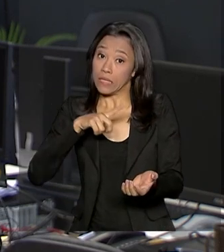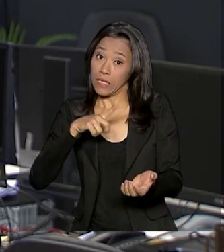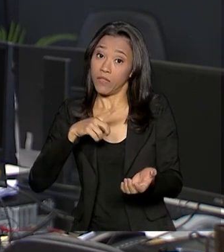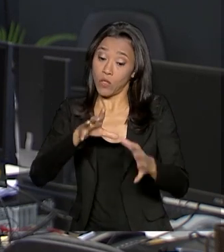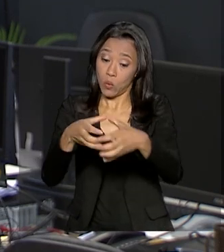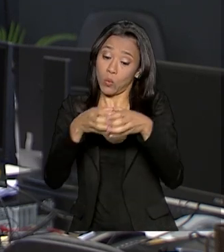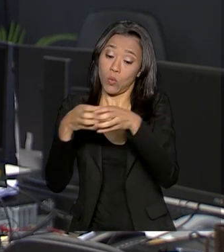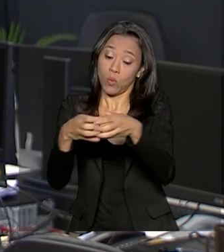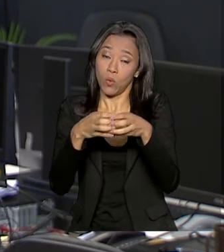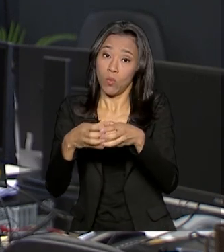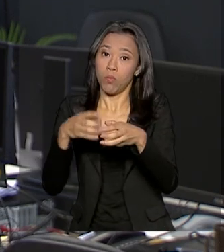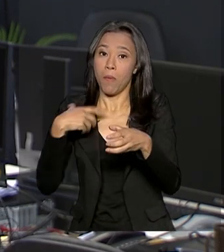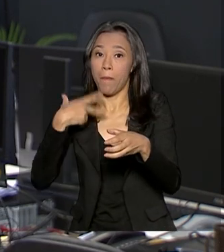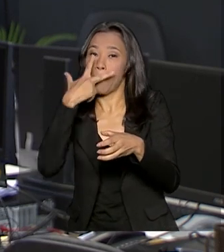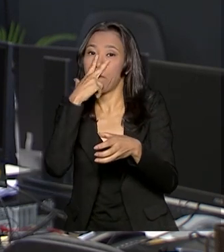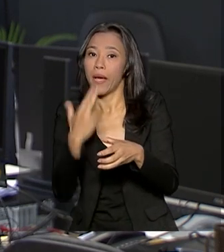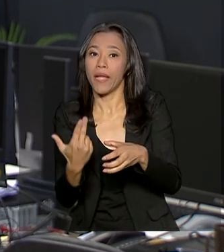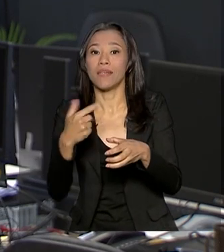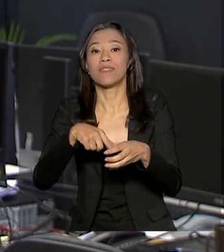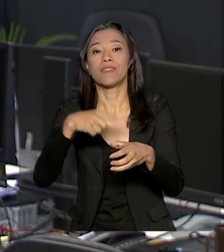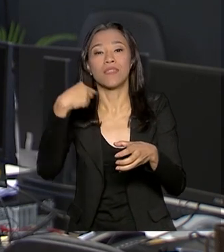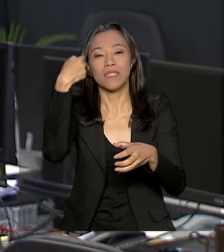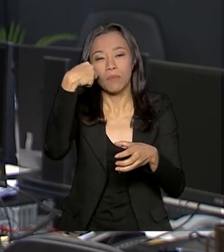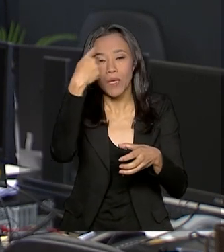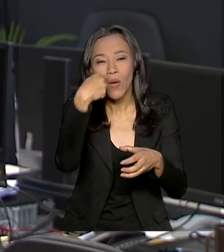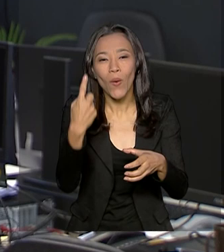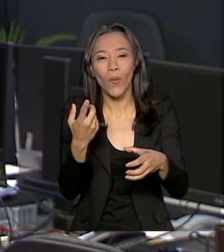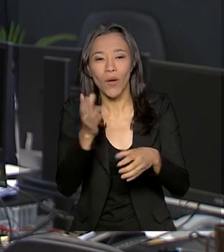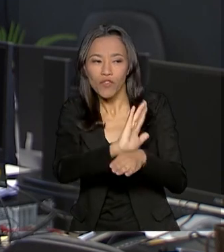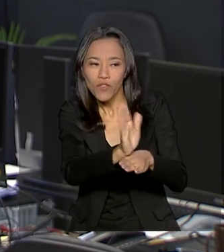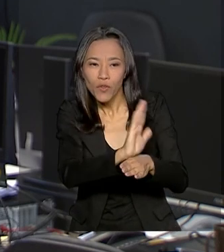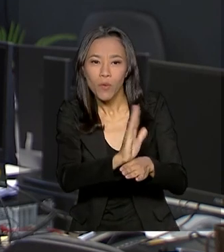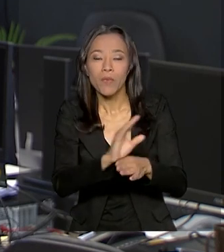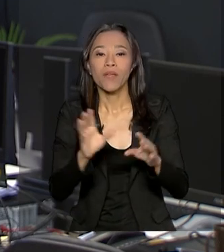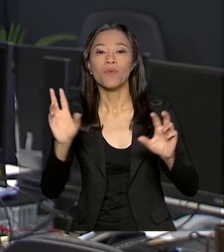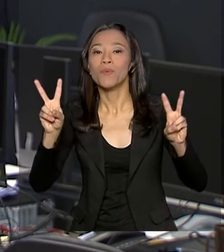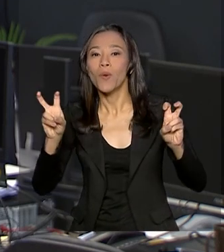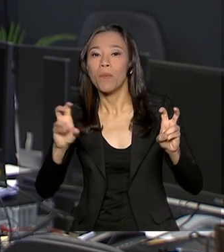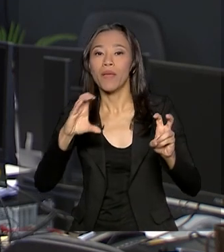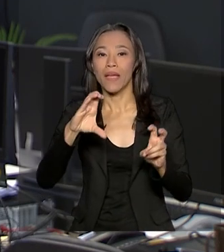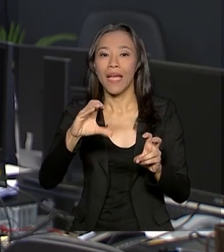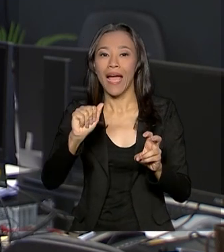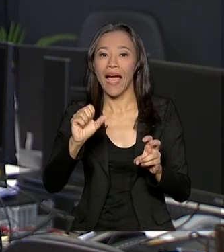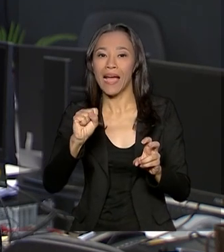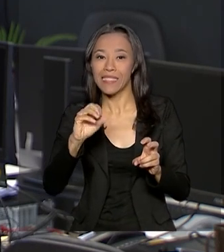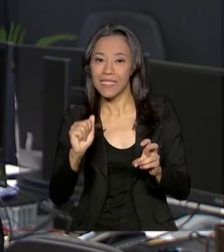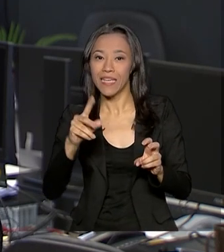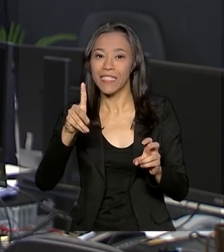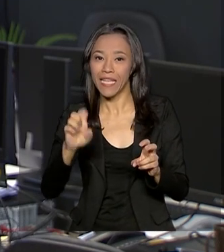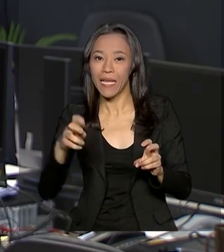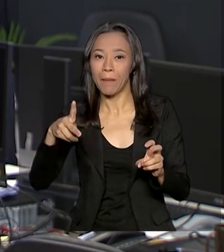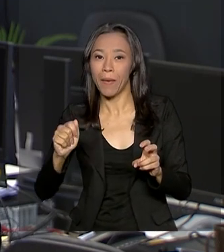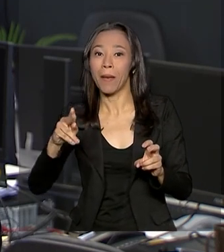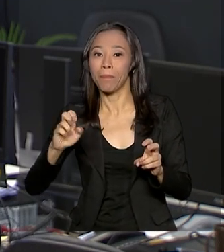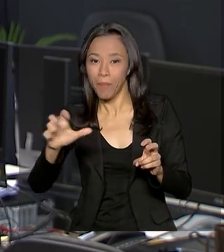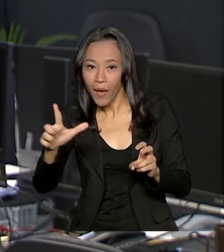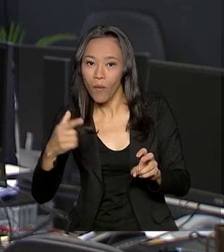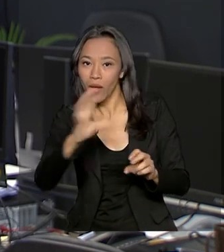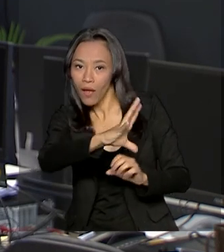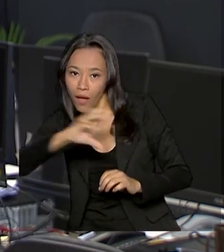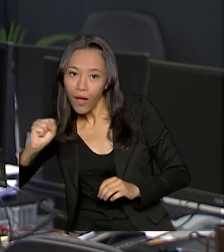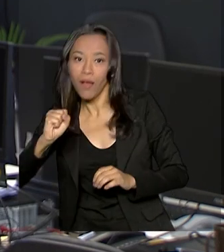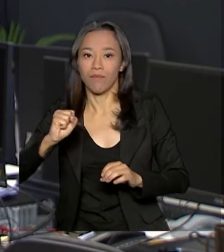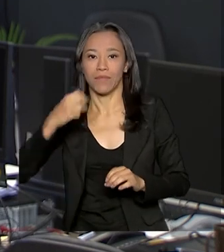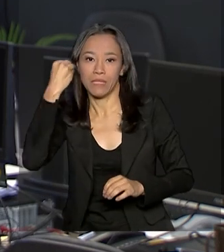se inspiraram não seria o espanhol casa de papel em que uma quadrilha roupa a casa da moeda nesse caso podemos